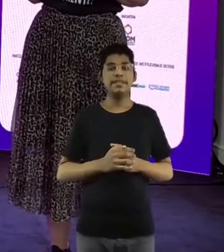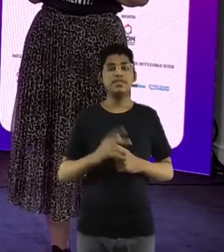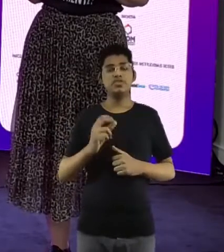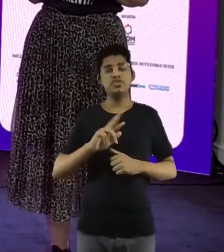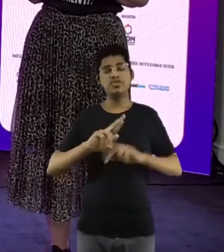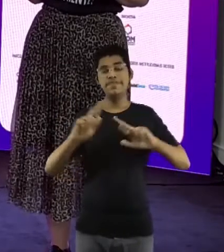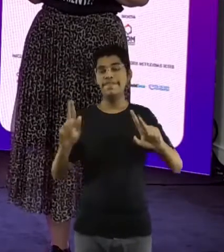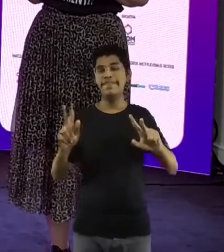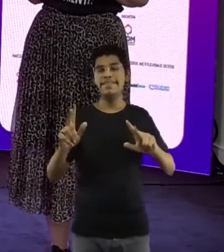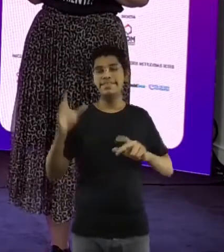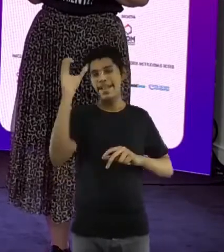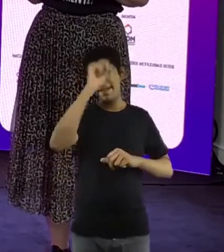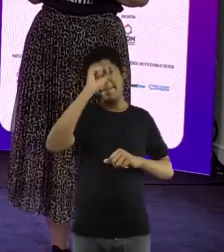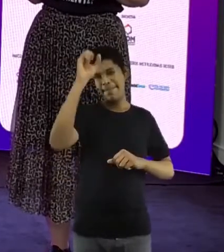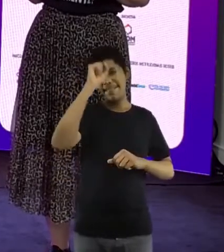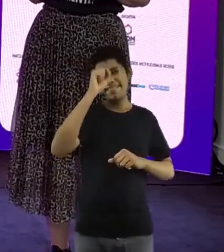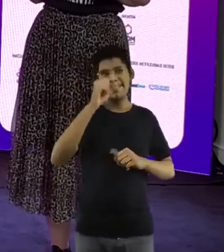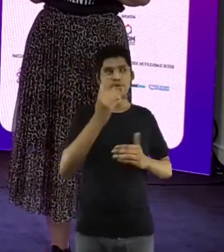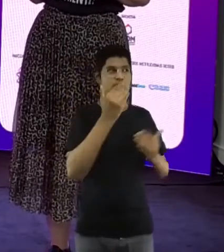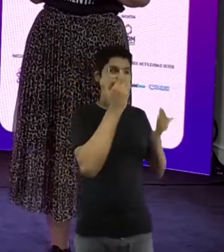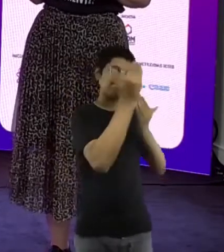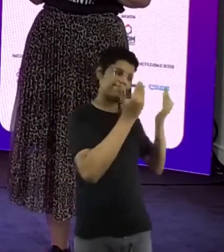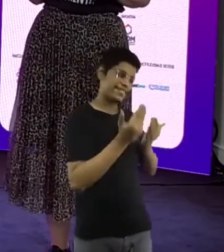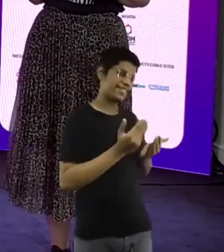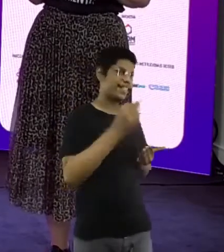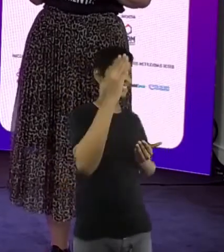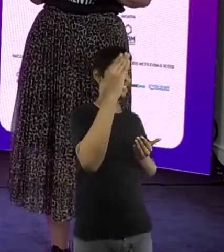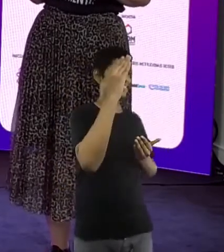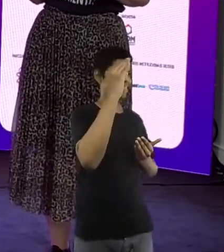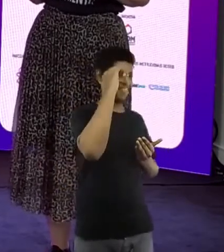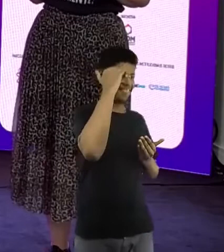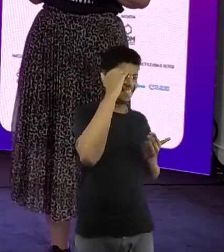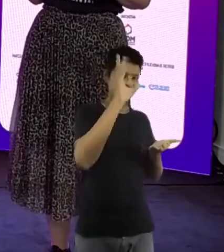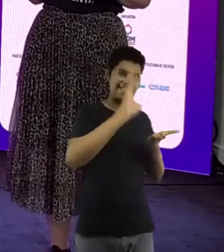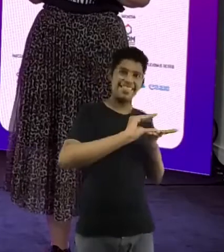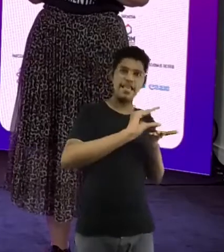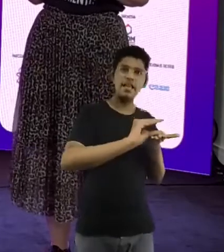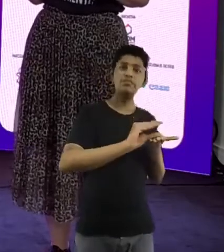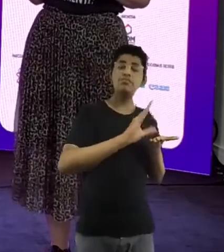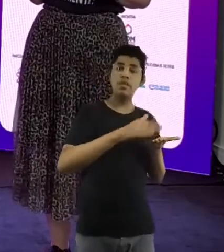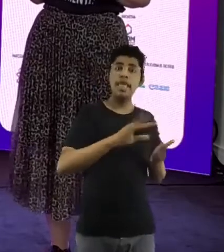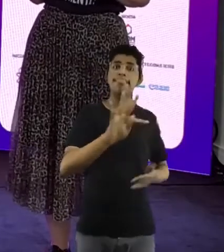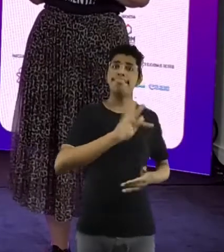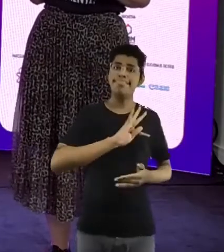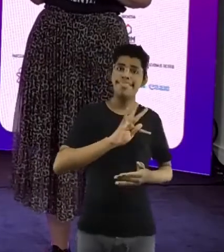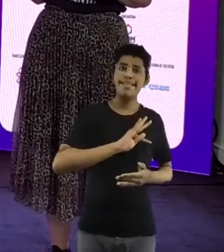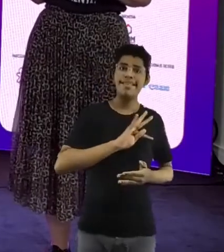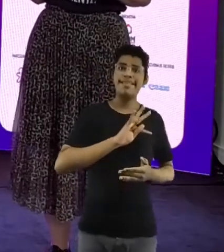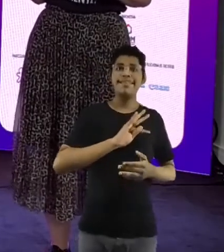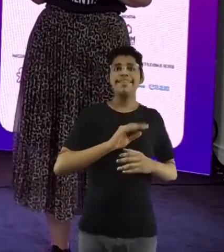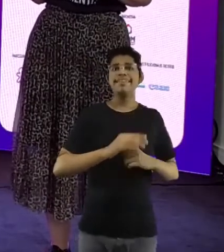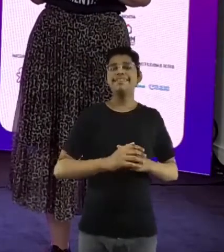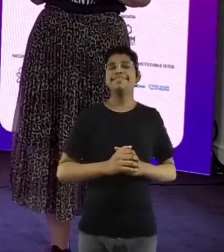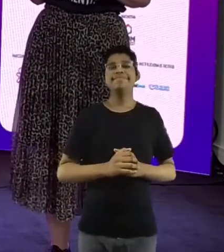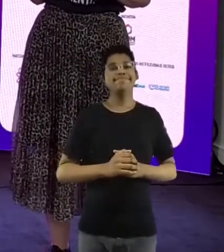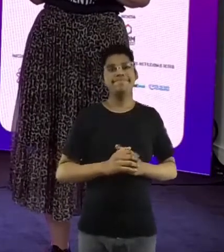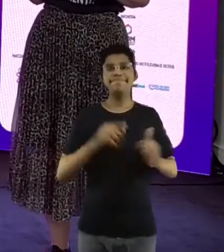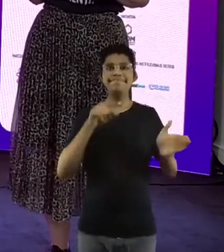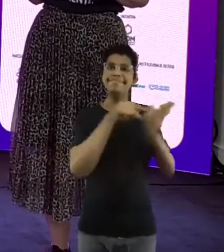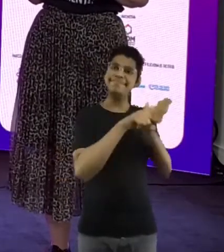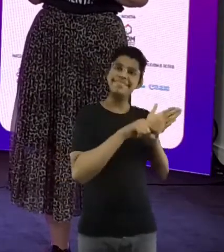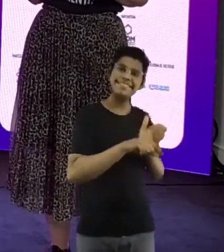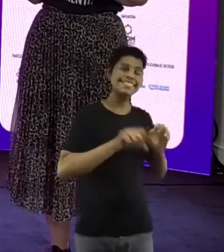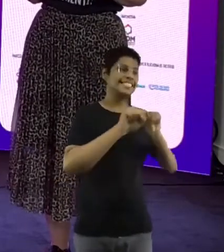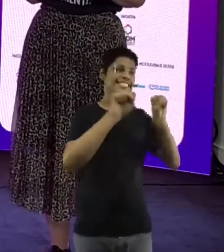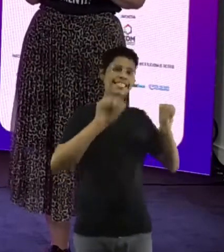ser fluentes em dados, são técnicas também, né? Engenheira, analista de sistemas, as mulheres dos dados, sabem entrar nos bancos